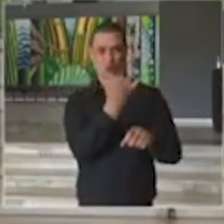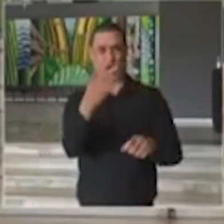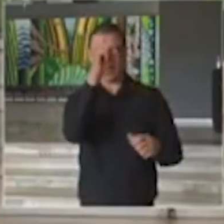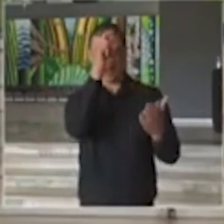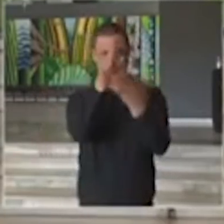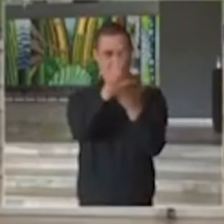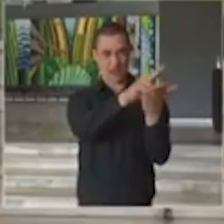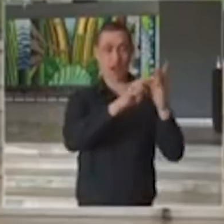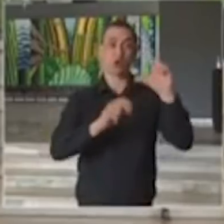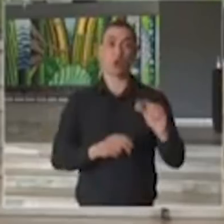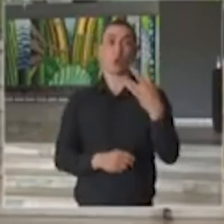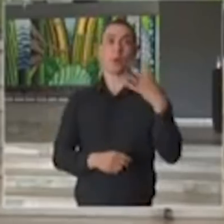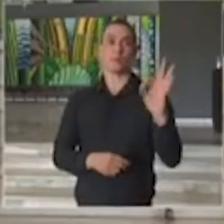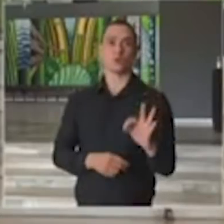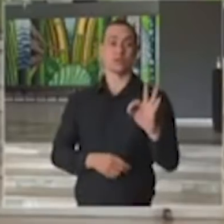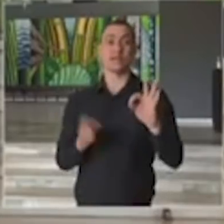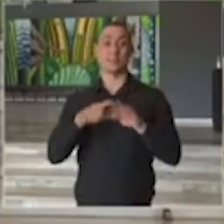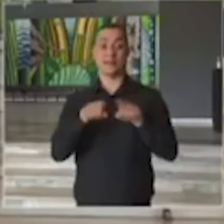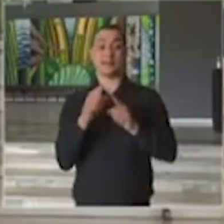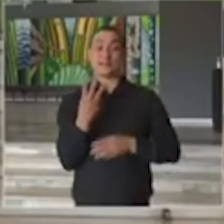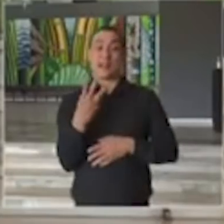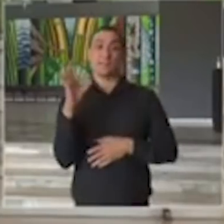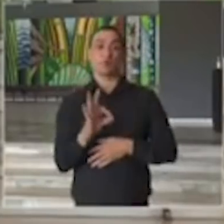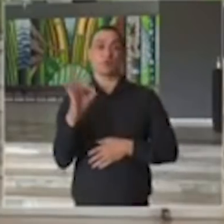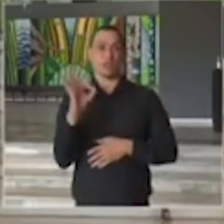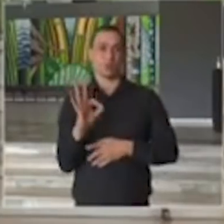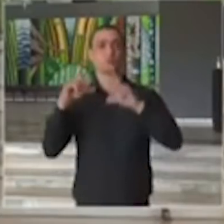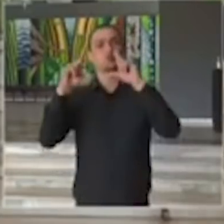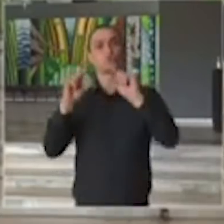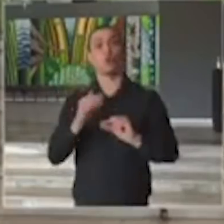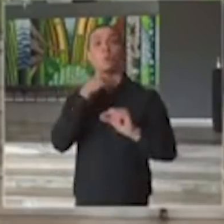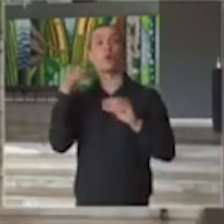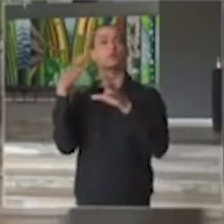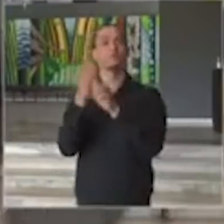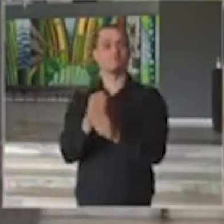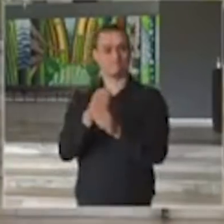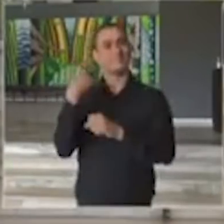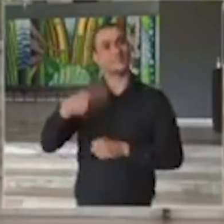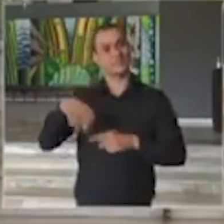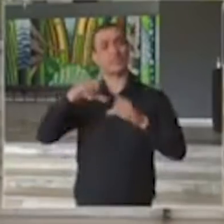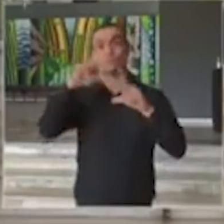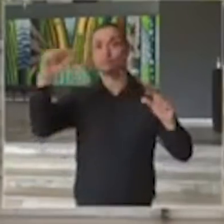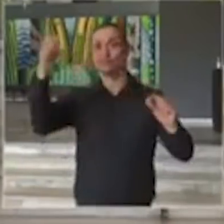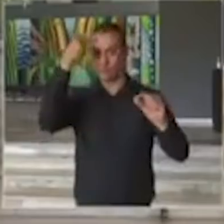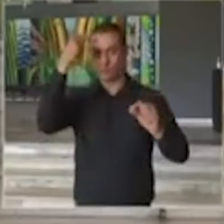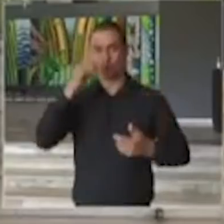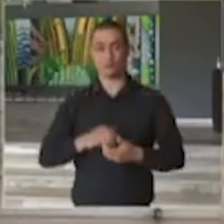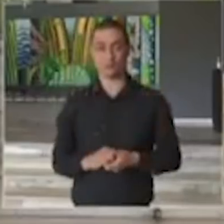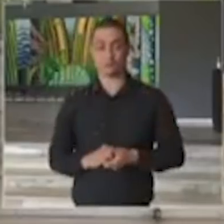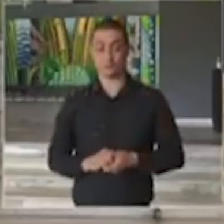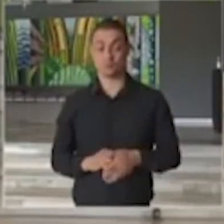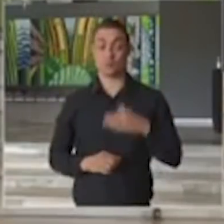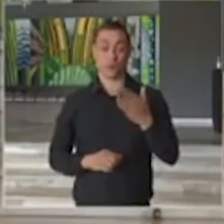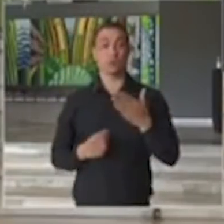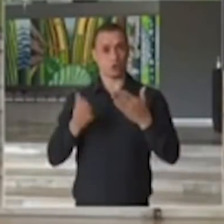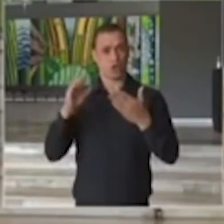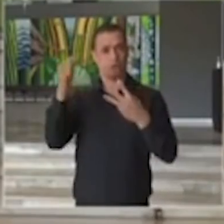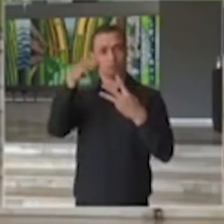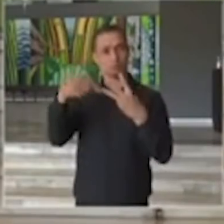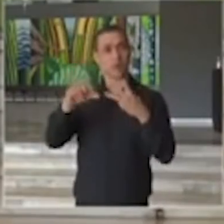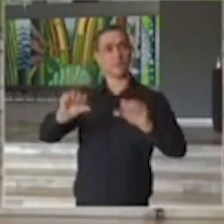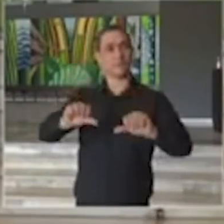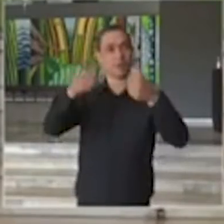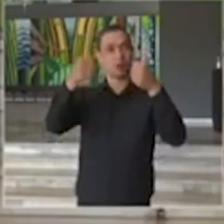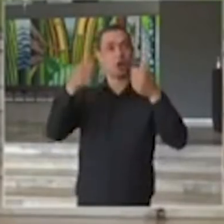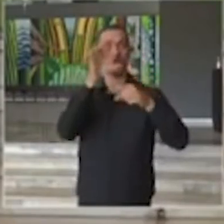quantidade de internações e queda de três por cento no número de óbitos no estado de são paulo com essa melhora